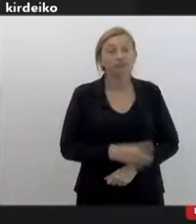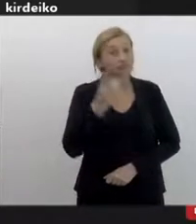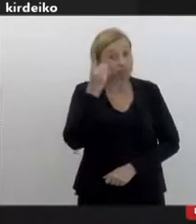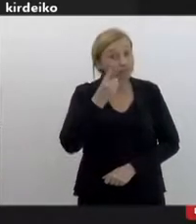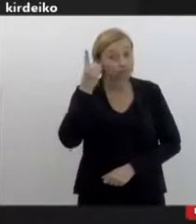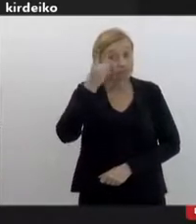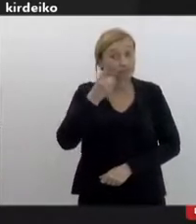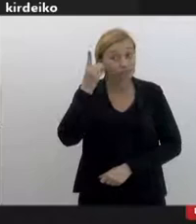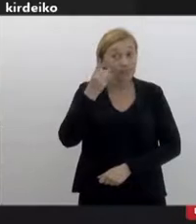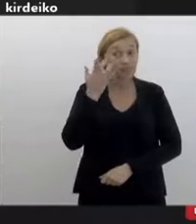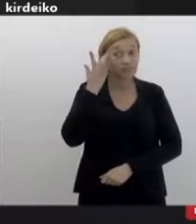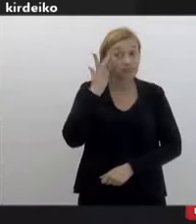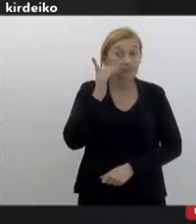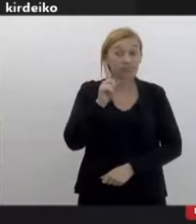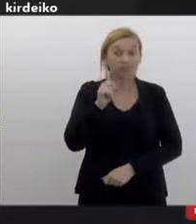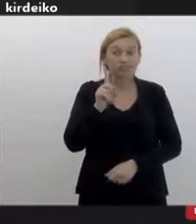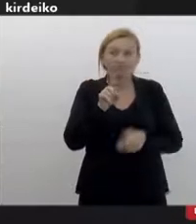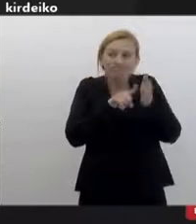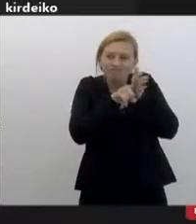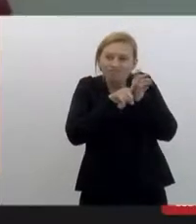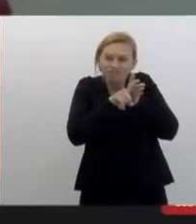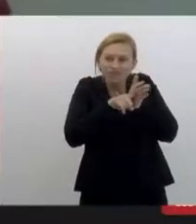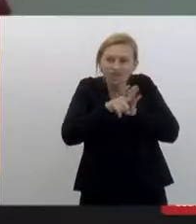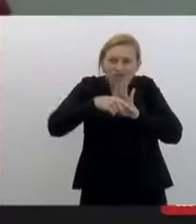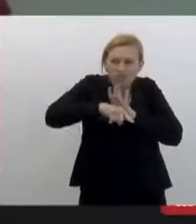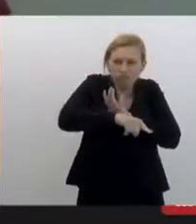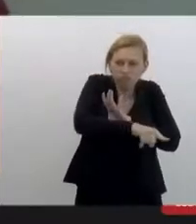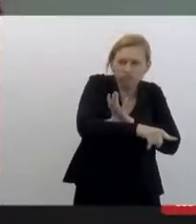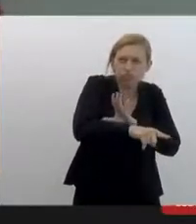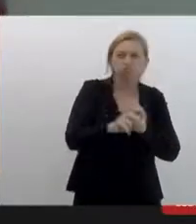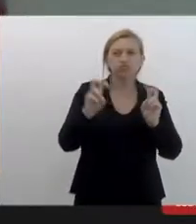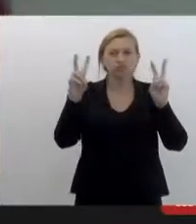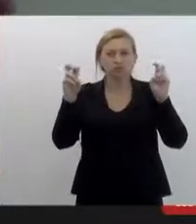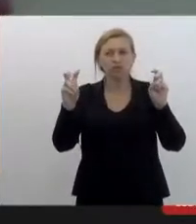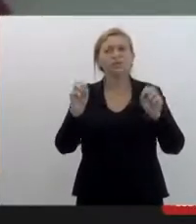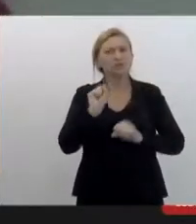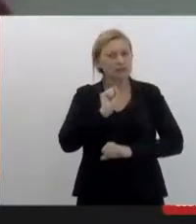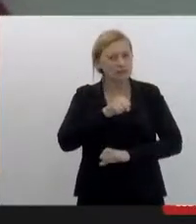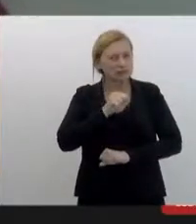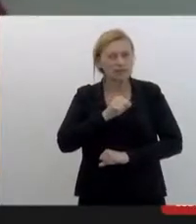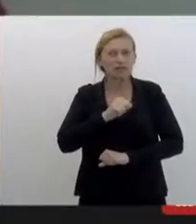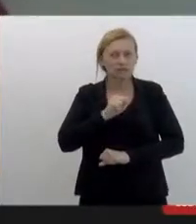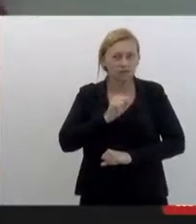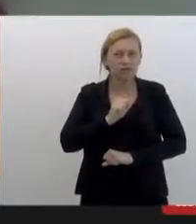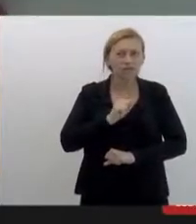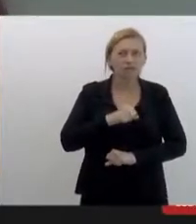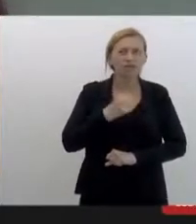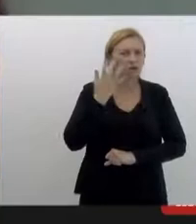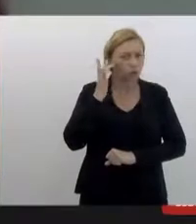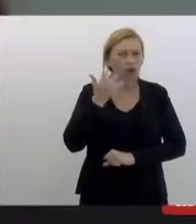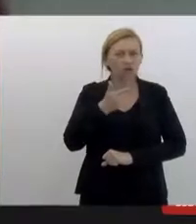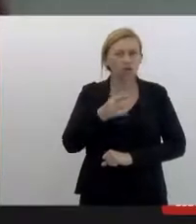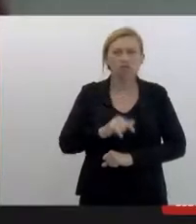Deputado, eu acho que a gente tem que fazer uma análise com mais calma desses casos, mas há indícios, sim, há indícios, eu acho,